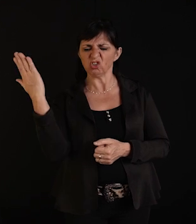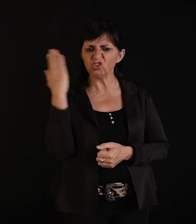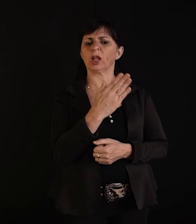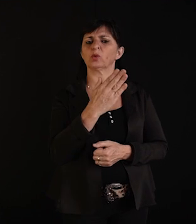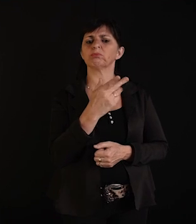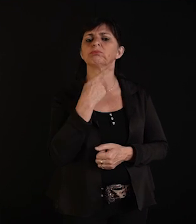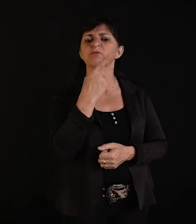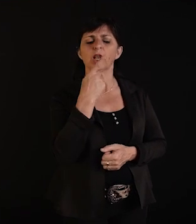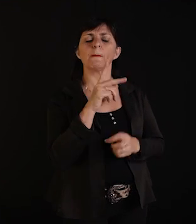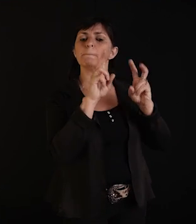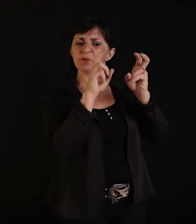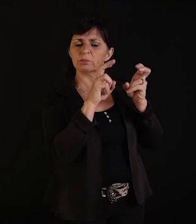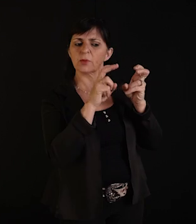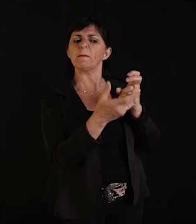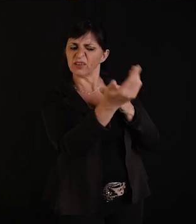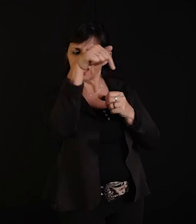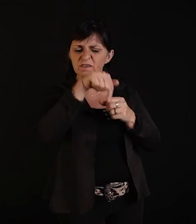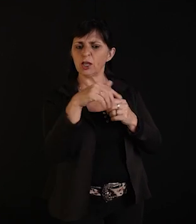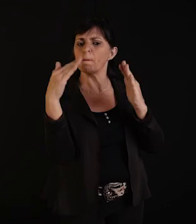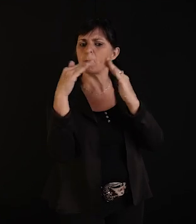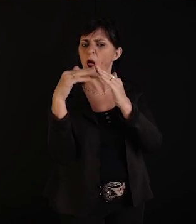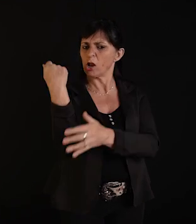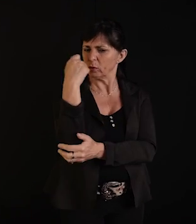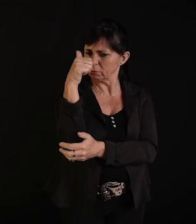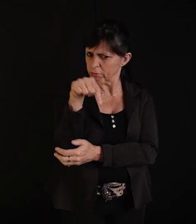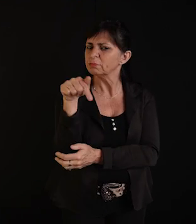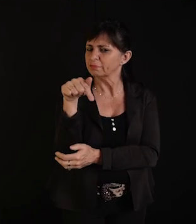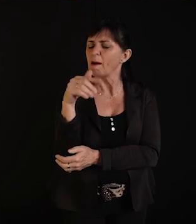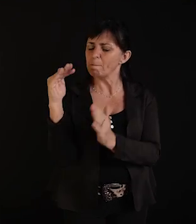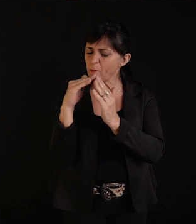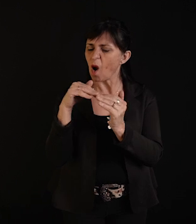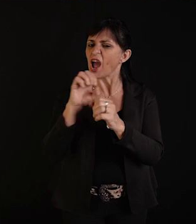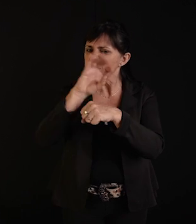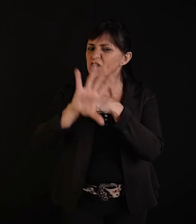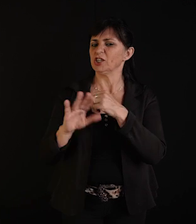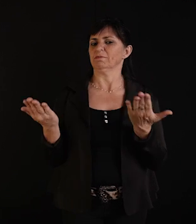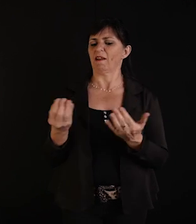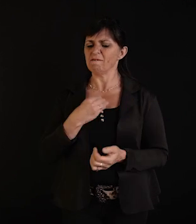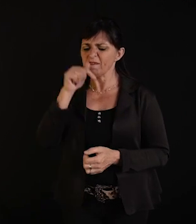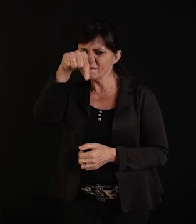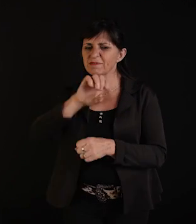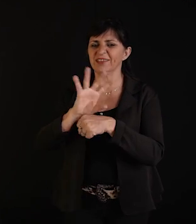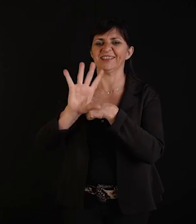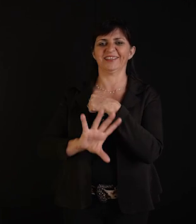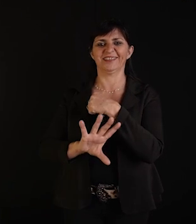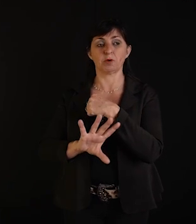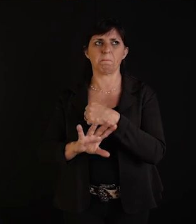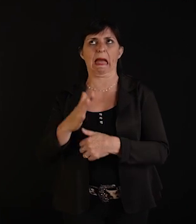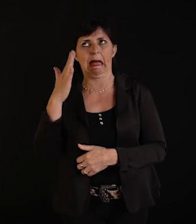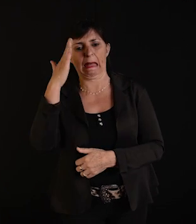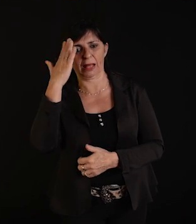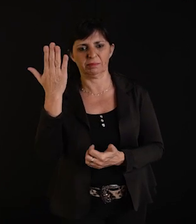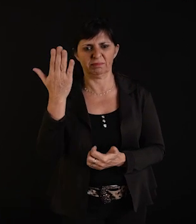ele falou: "Mas vai ter que morar no Rio Grande, vai ter que vir pra cá, vai ter que morar em Erechim." Eu falei: "Mas tá, tudo bem,